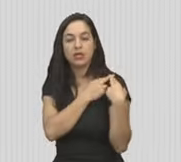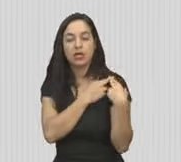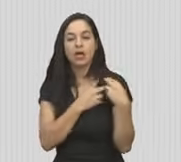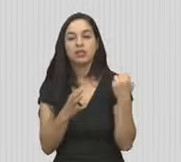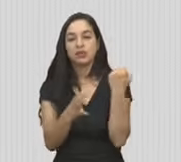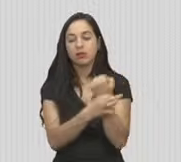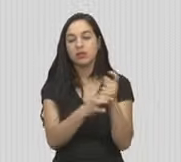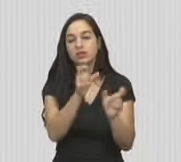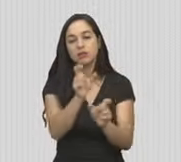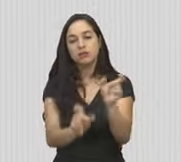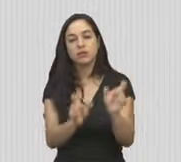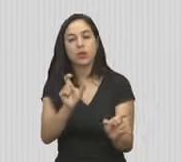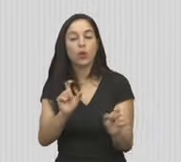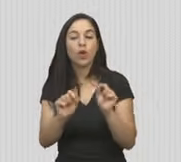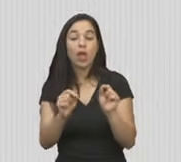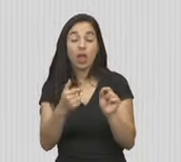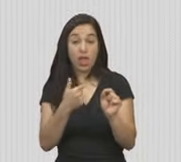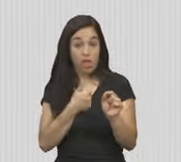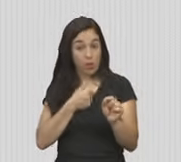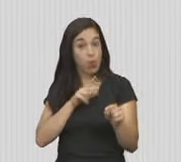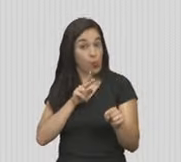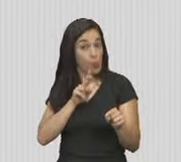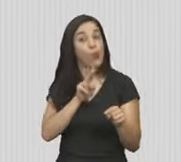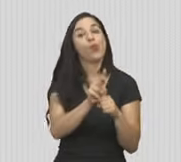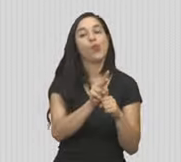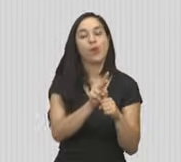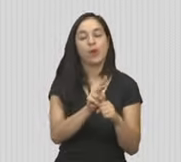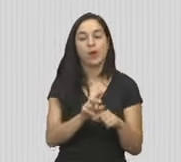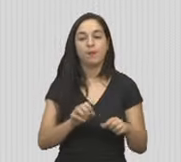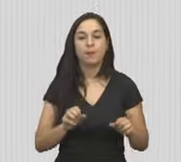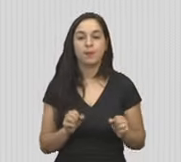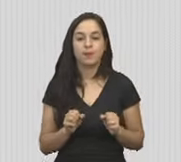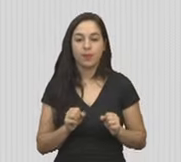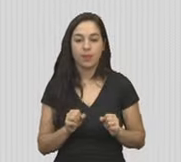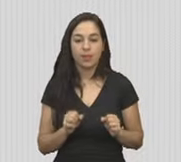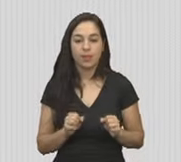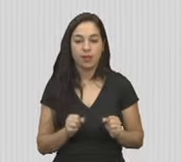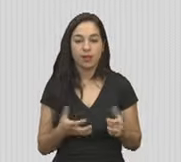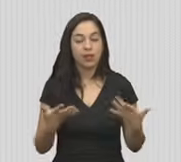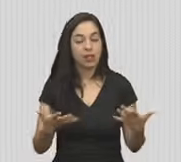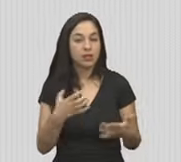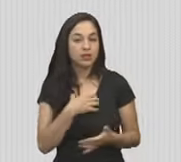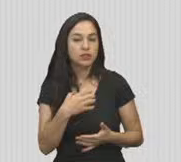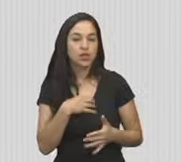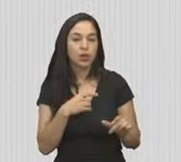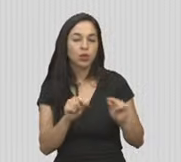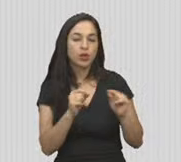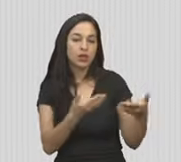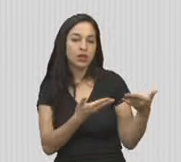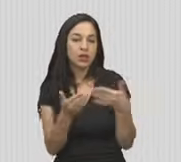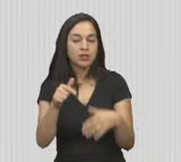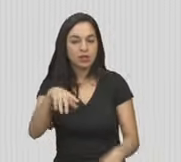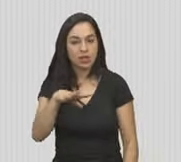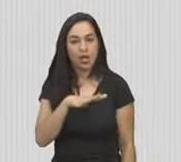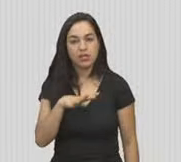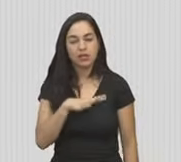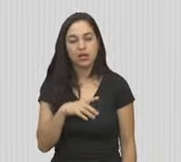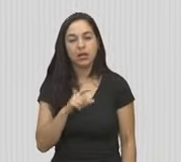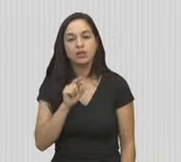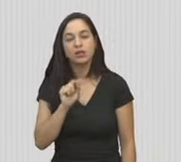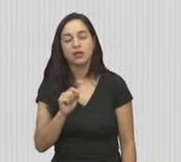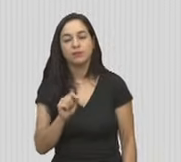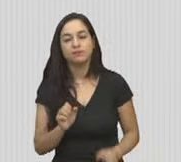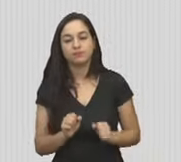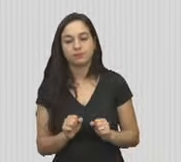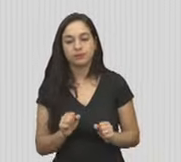está sob meus cuidados. E dessa forma, como é que a gente traz isso para a cidade? O cidadão, ele